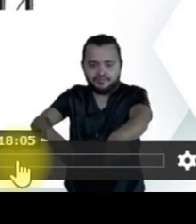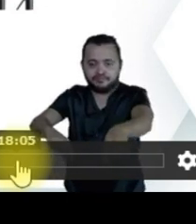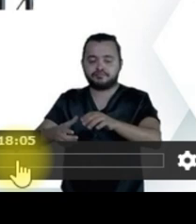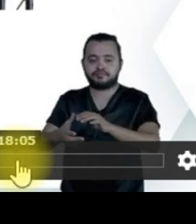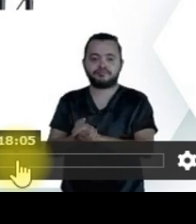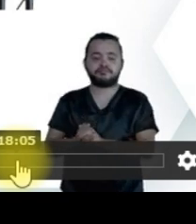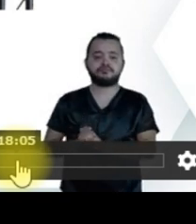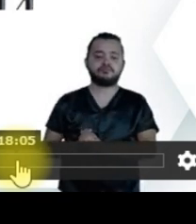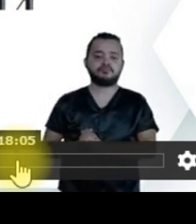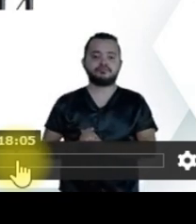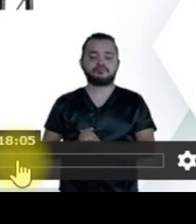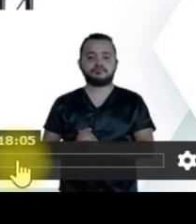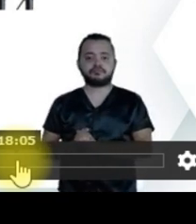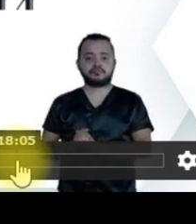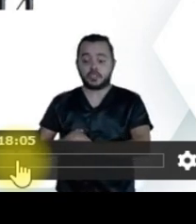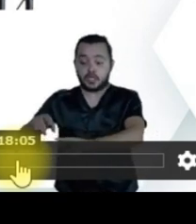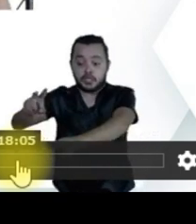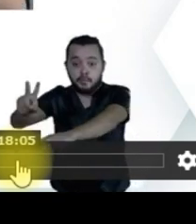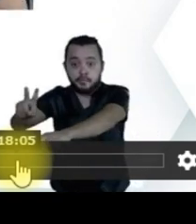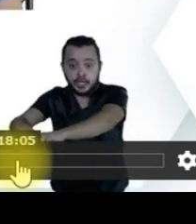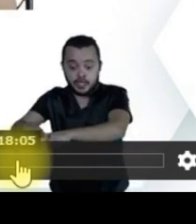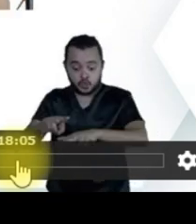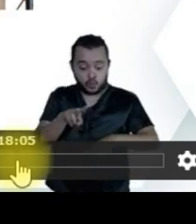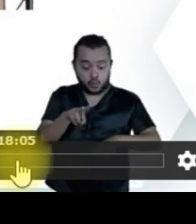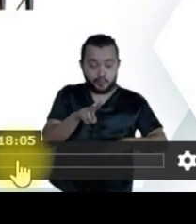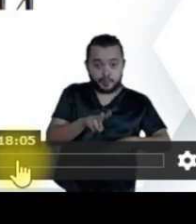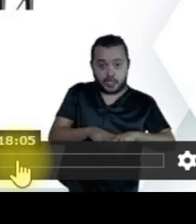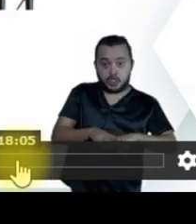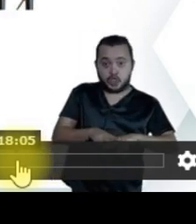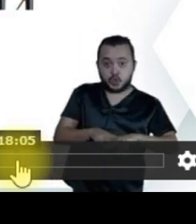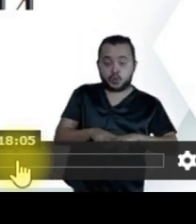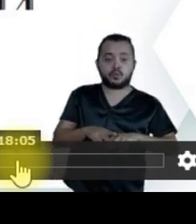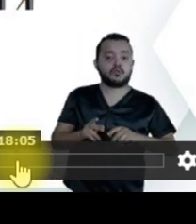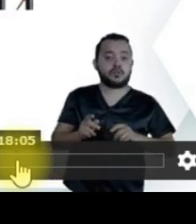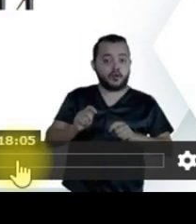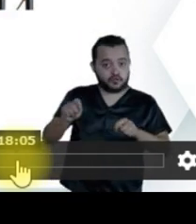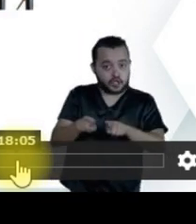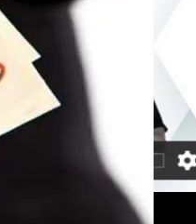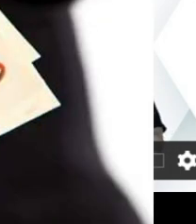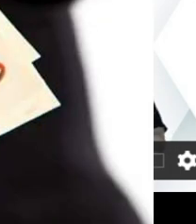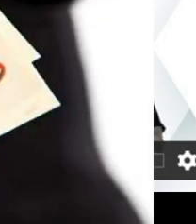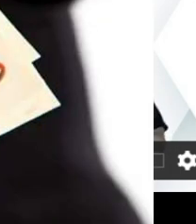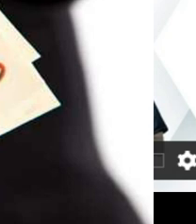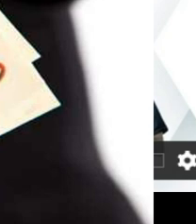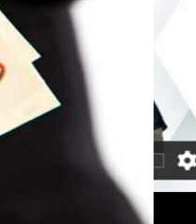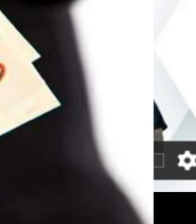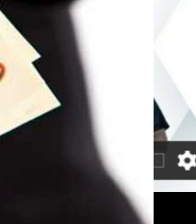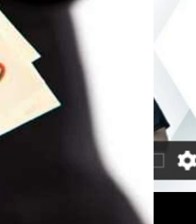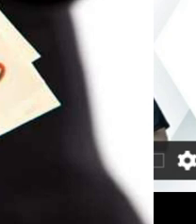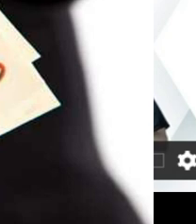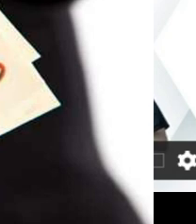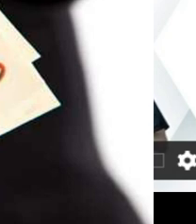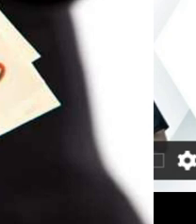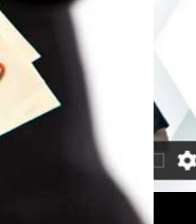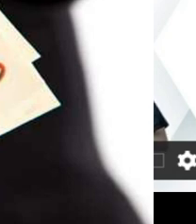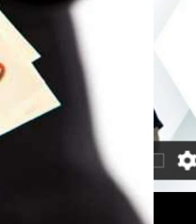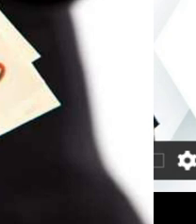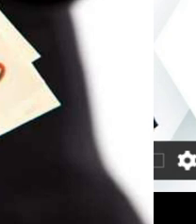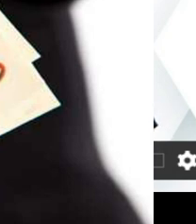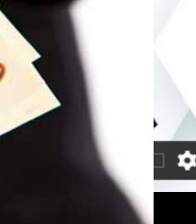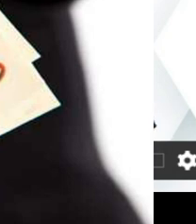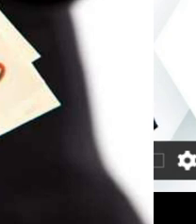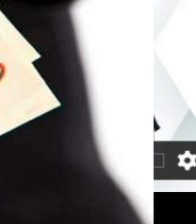caro mas agora está numa promoção por 97 reais tô fazendo as elétricas agora e o que que tá acontecendo